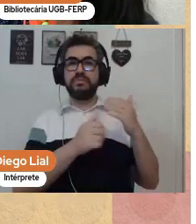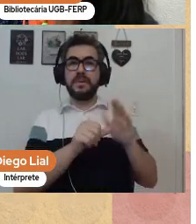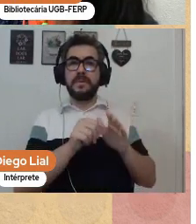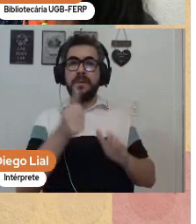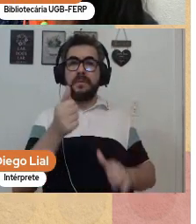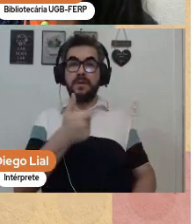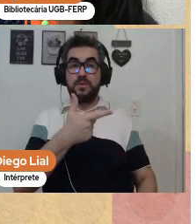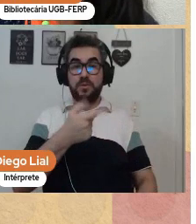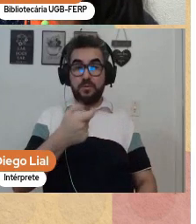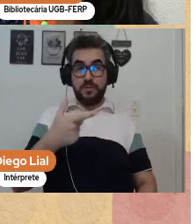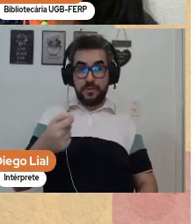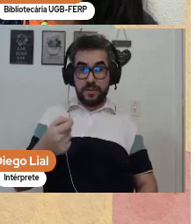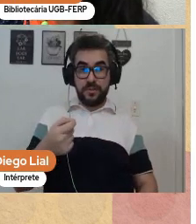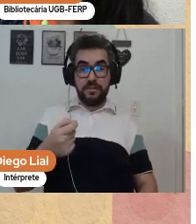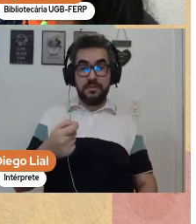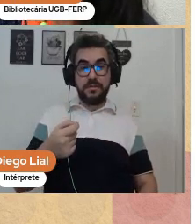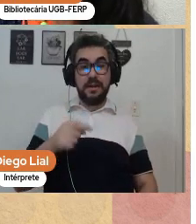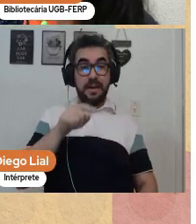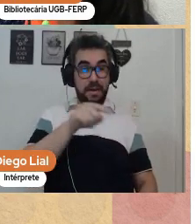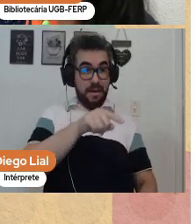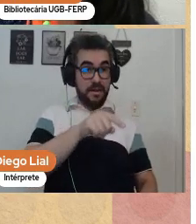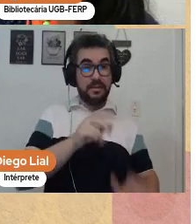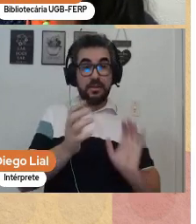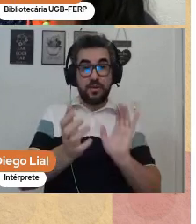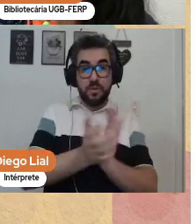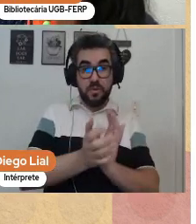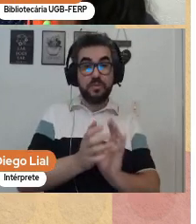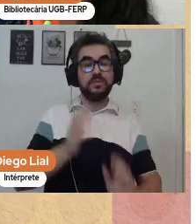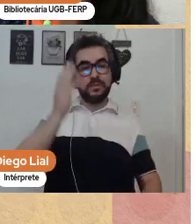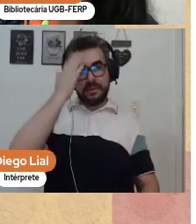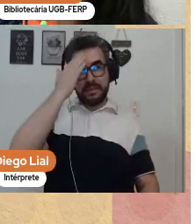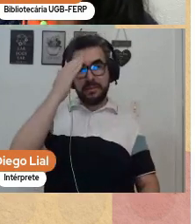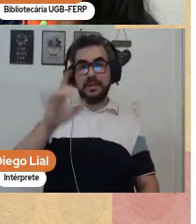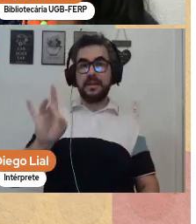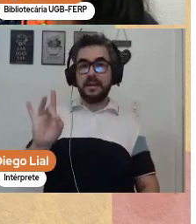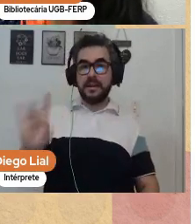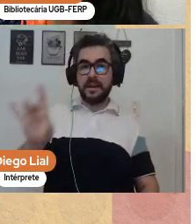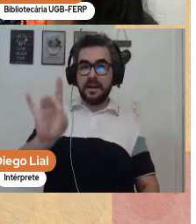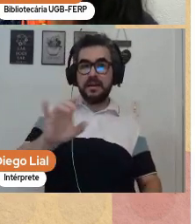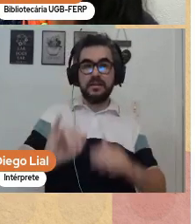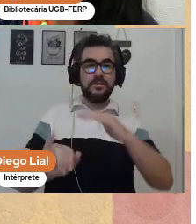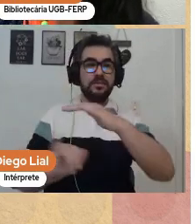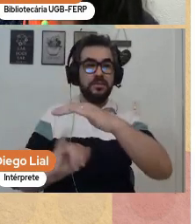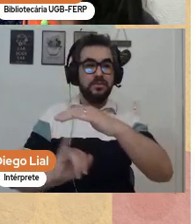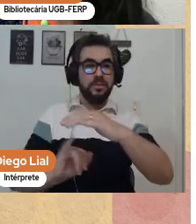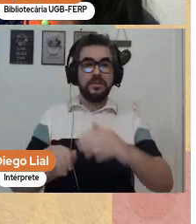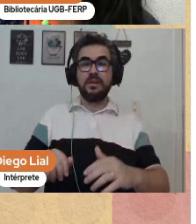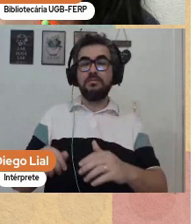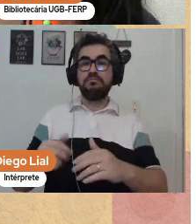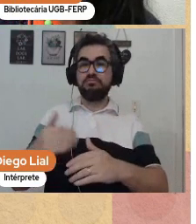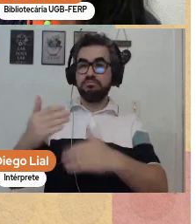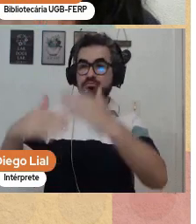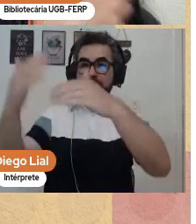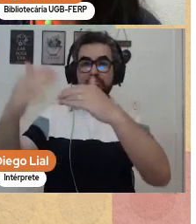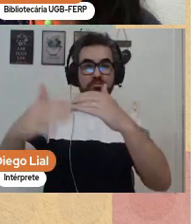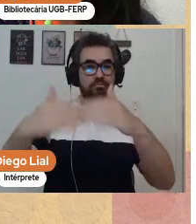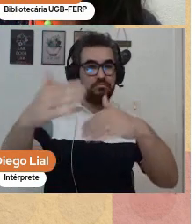tem os avanços de cada instituição com o seu acervo audiovisual e o seu acervo sonoro, justamente